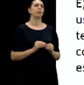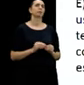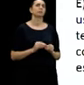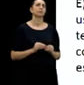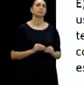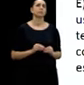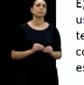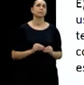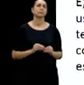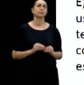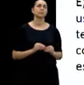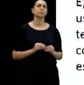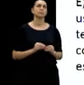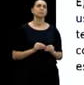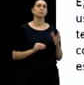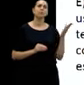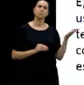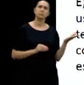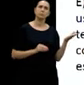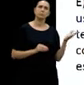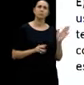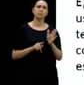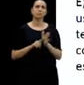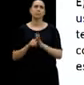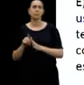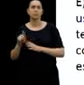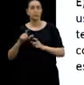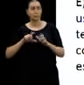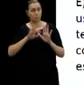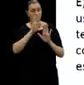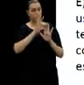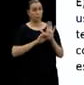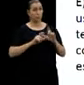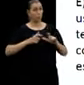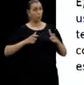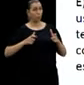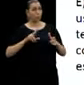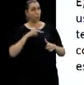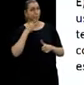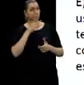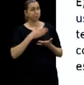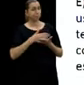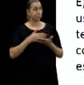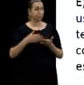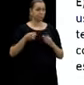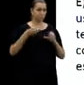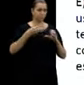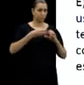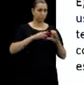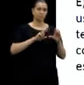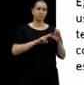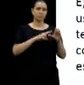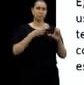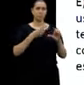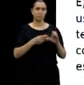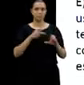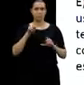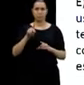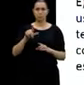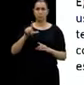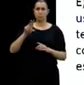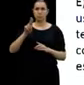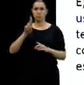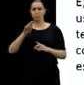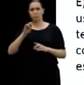Isso. Vamos lá. Aquele enunciado enorme lá já falava no início sobre células